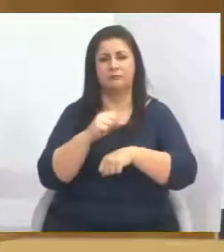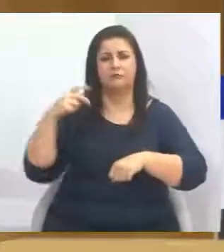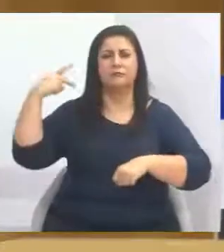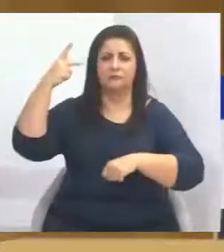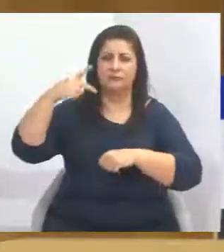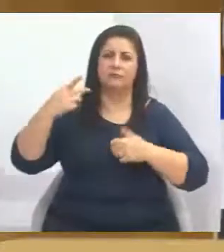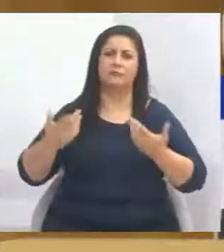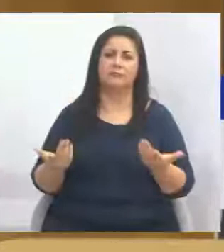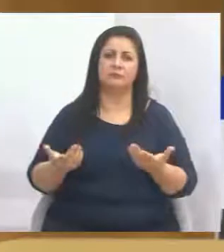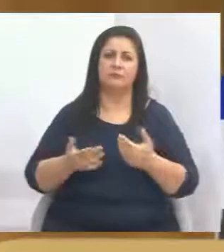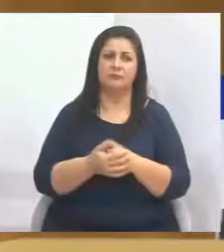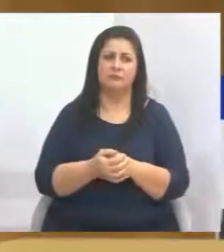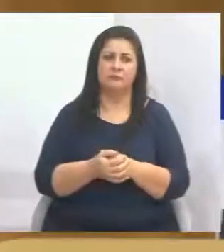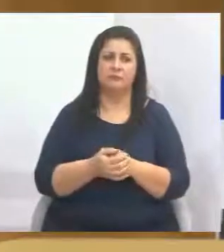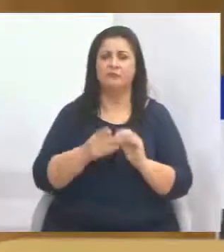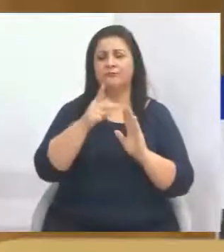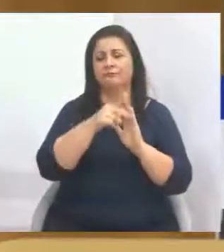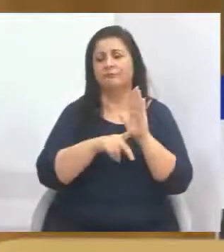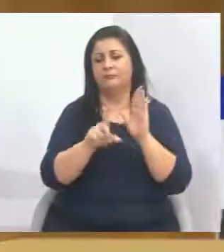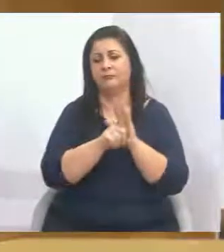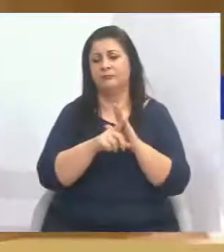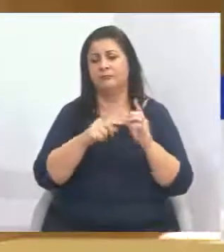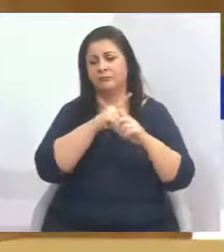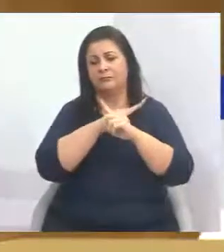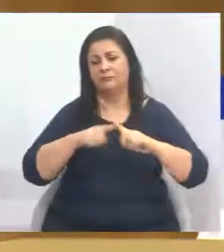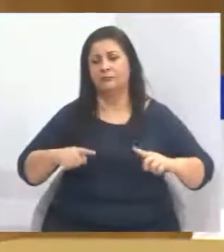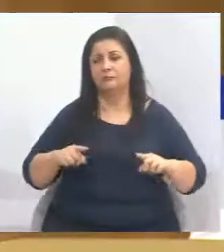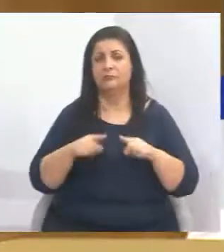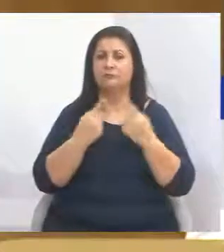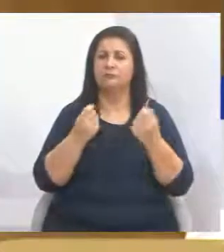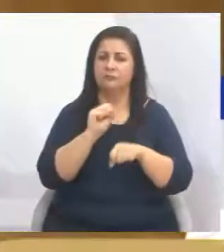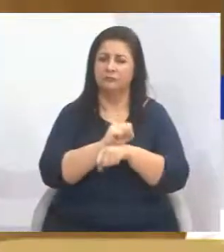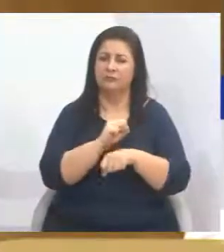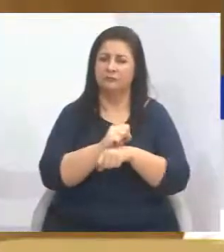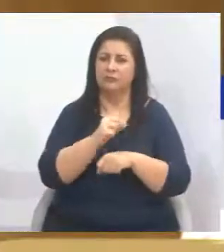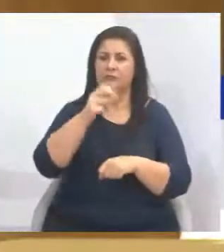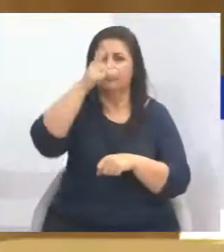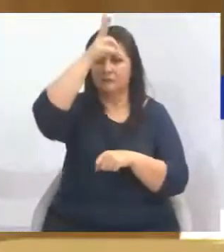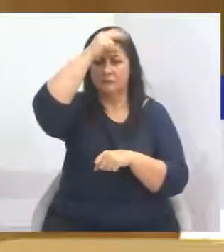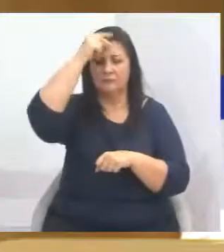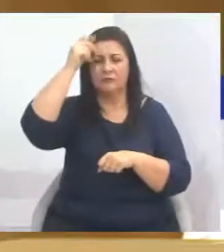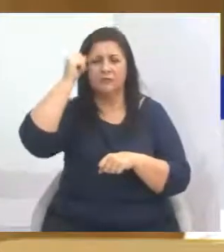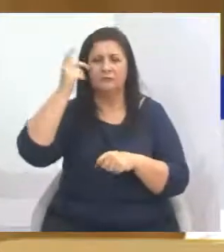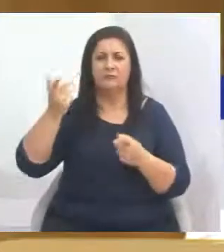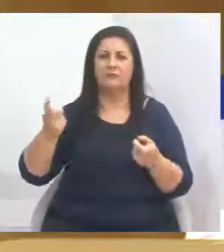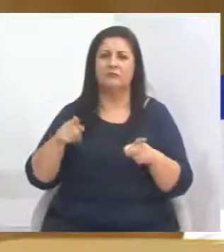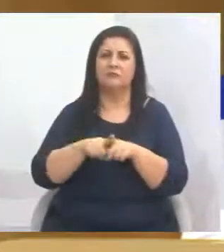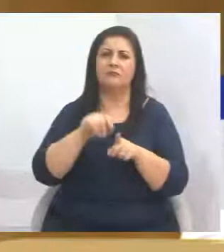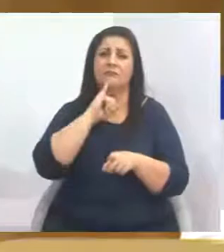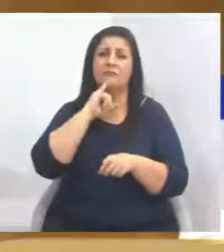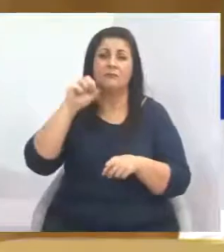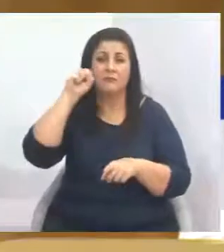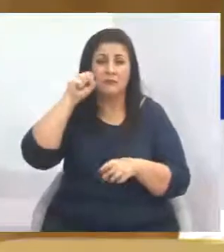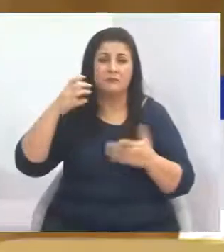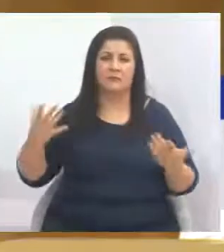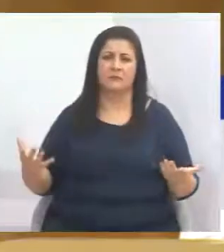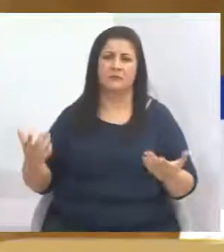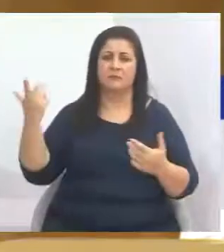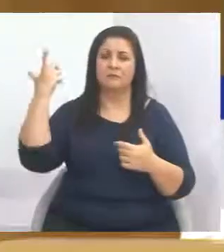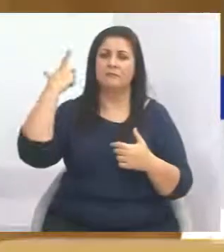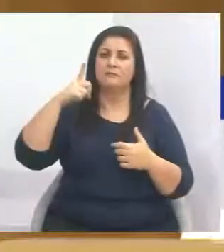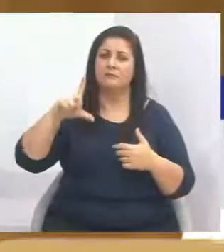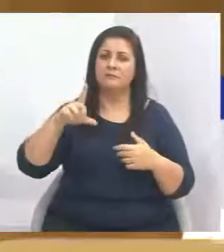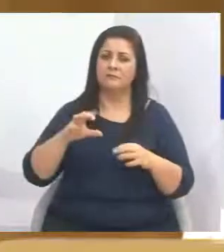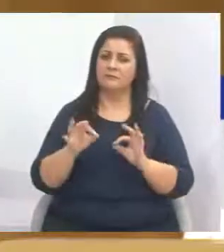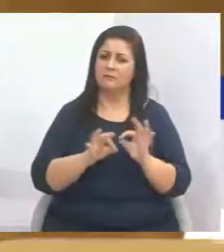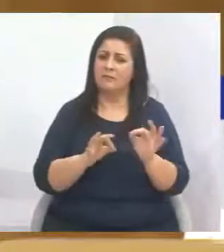Paulinho, o projeto foi vetado, mas eu espero que a prefeitura, que o prefeito Isaías possa, então,